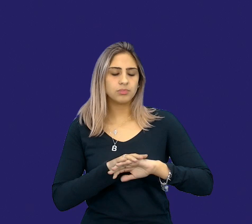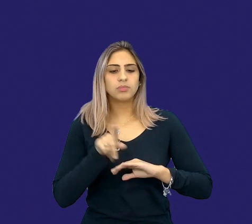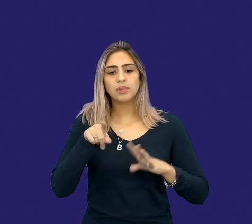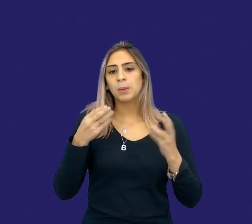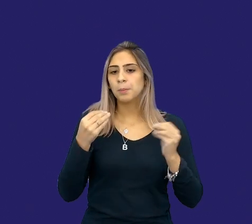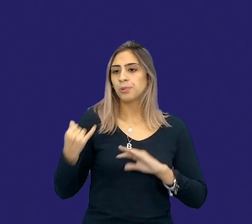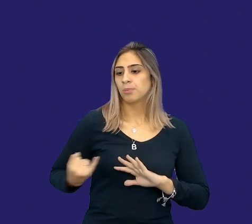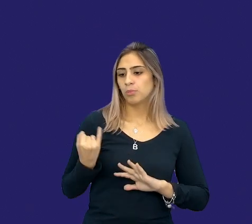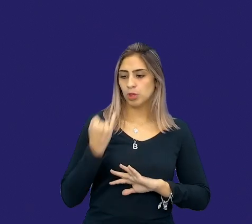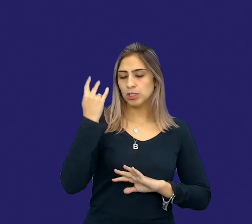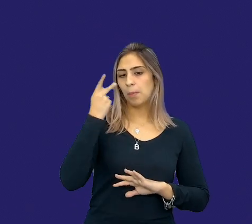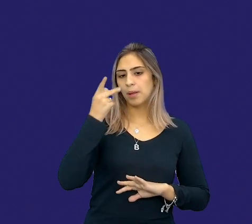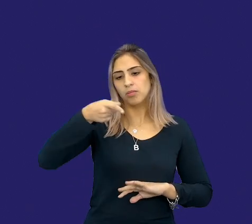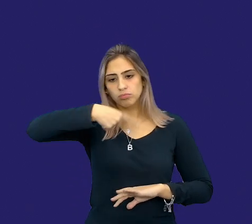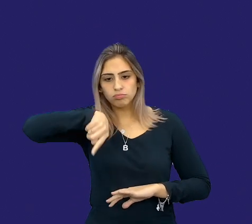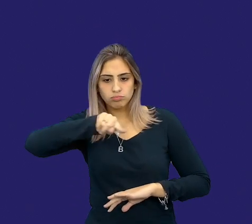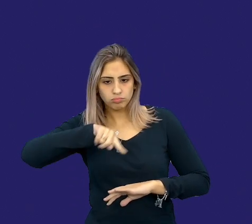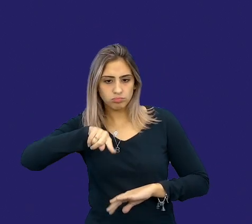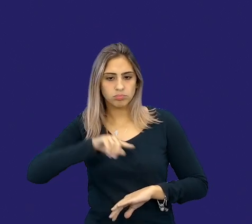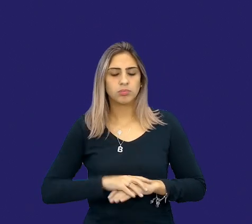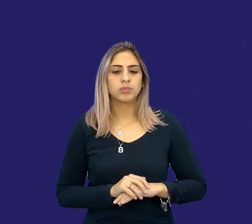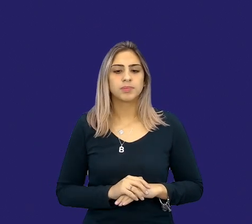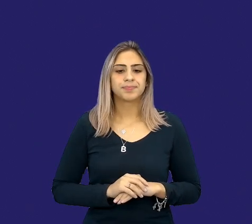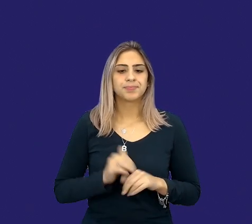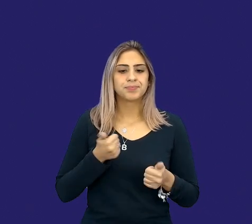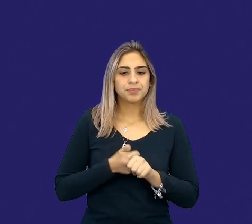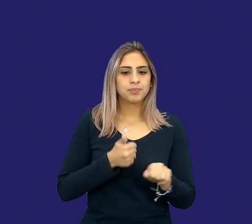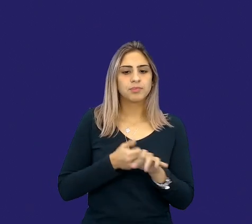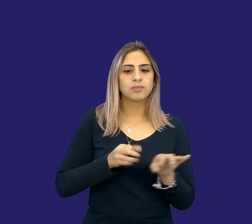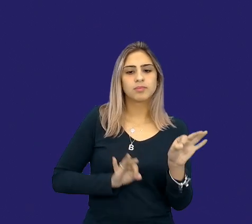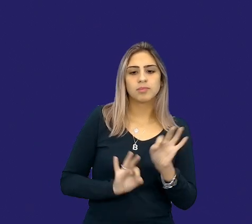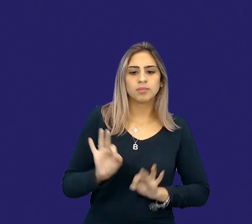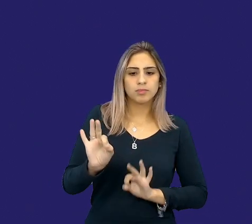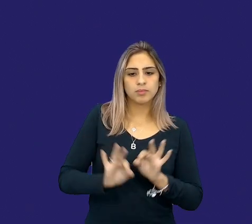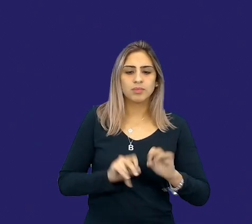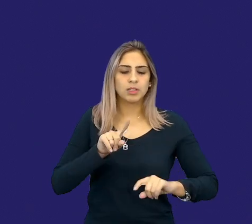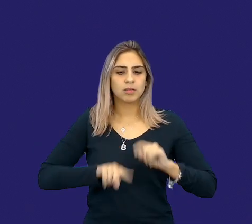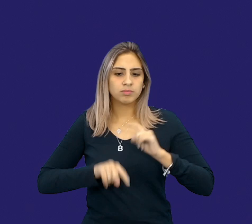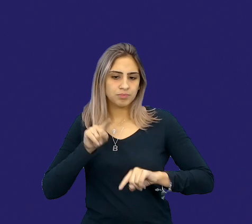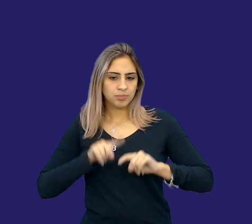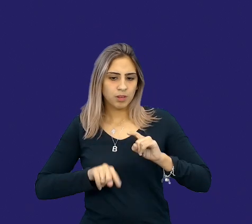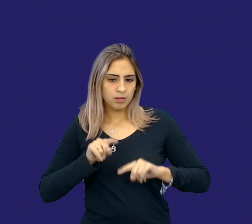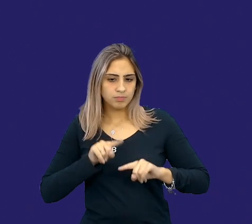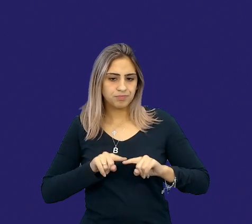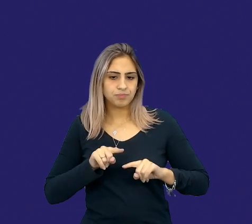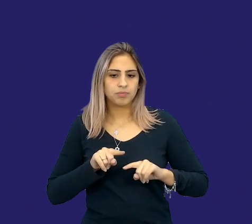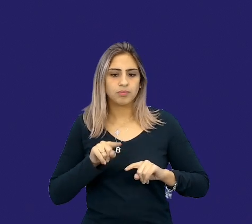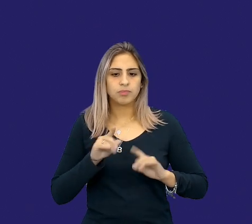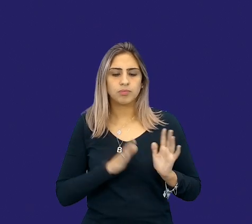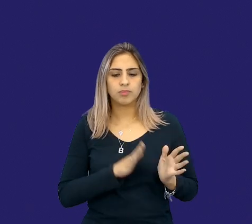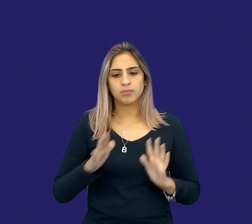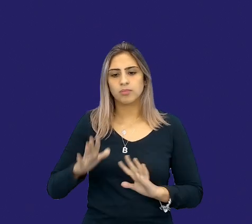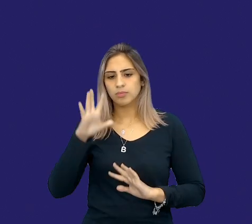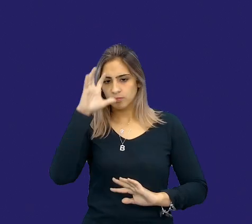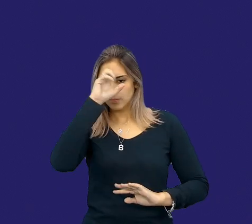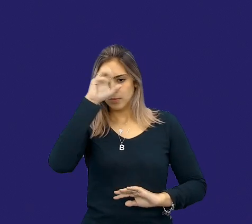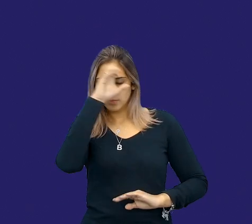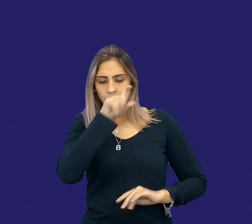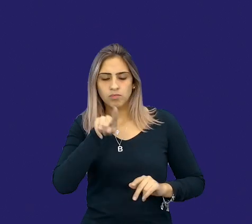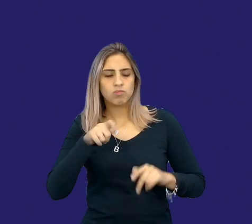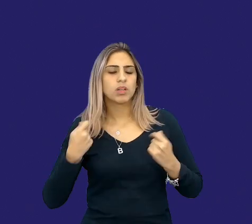muito importante para que vocês sigam ajustando os materiais, né, as situações de aprendizagem,